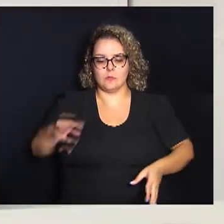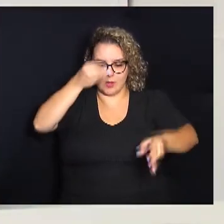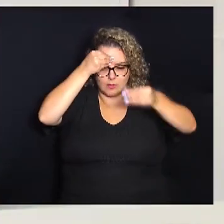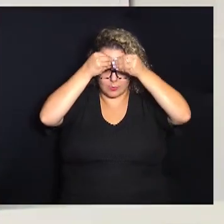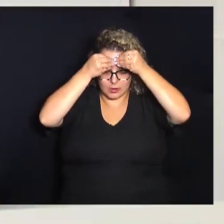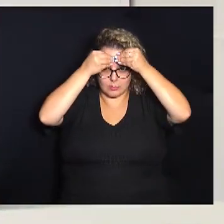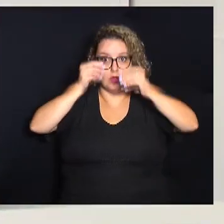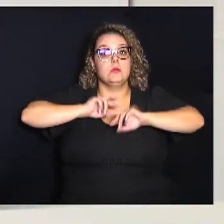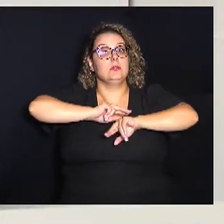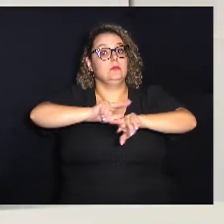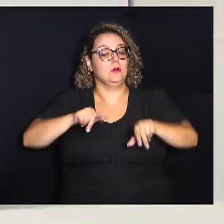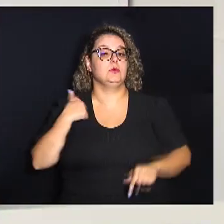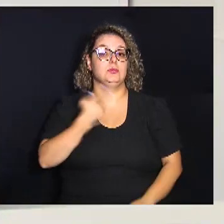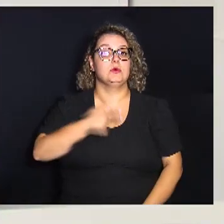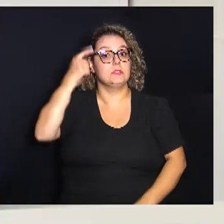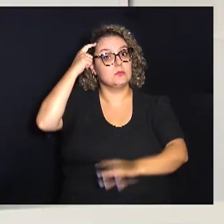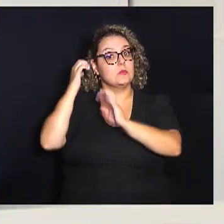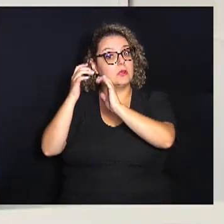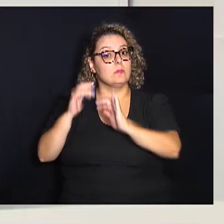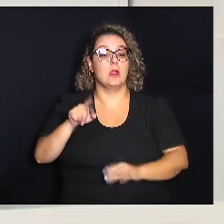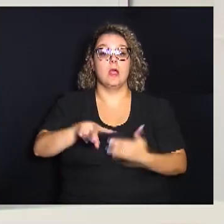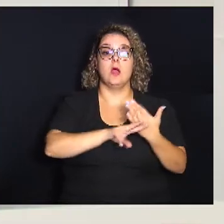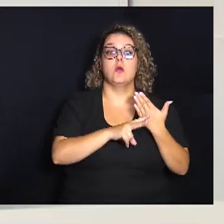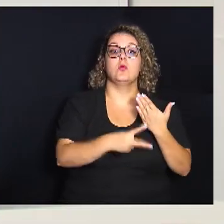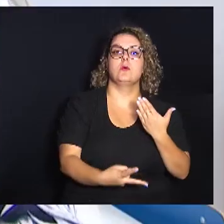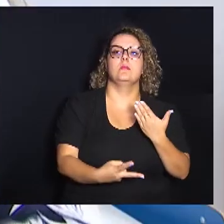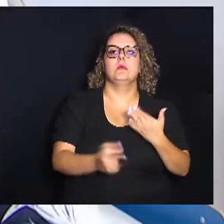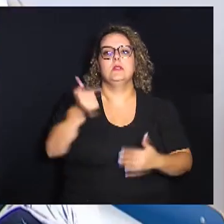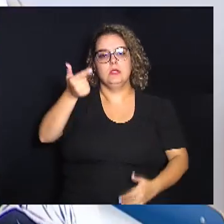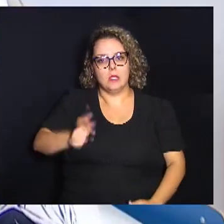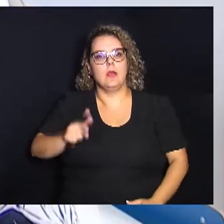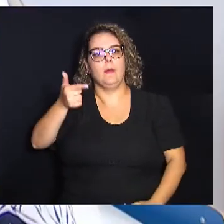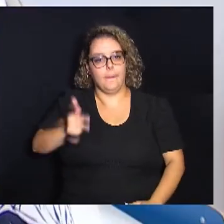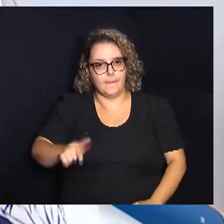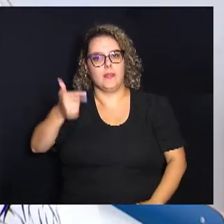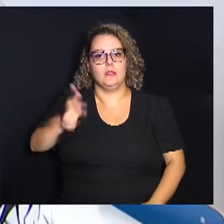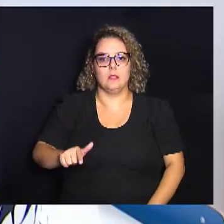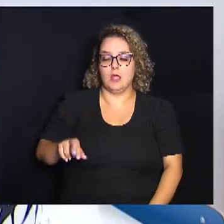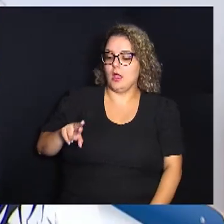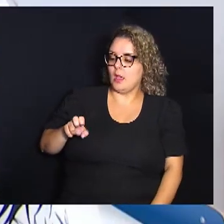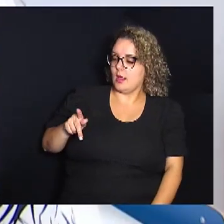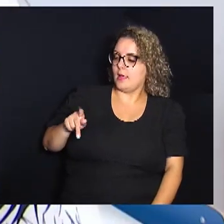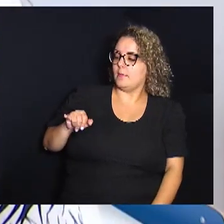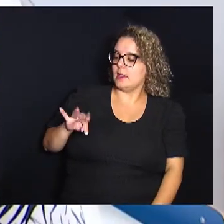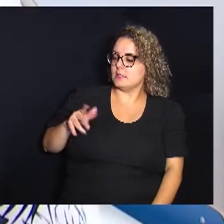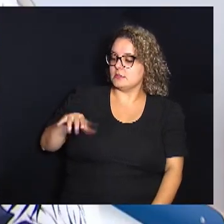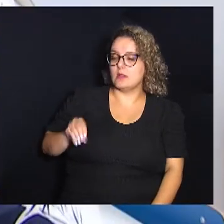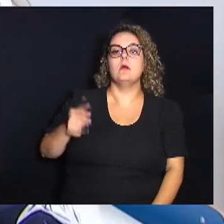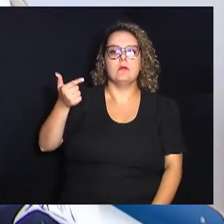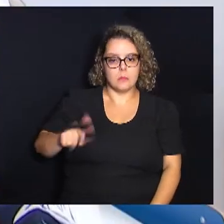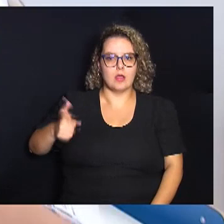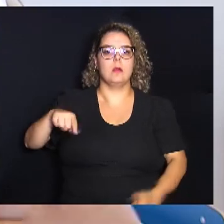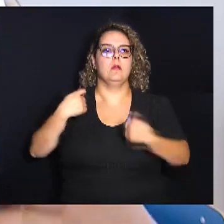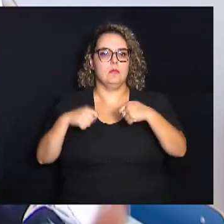do que muitos de nós pensamos, é a consequência da repetição. A gente precisa entender que a repetição ela é necessária, na verdade, né?